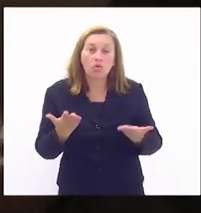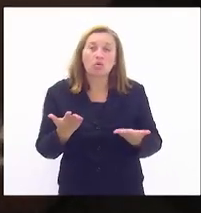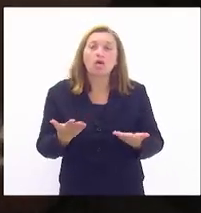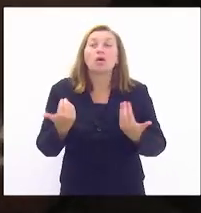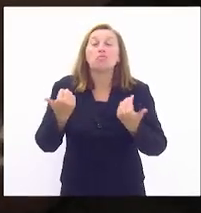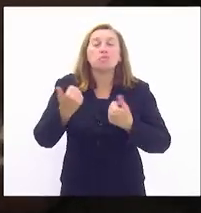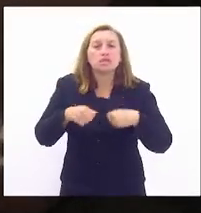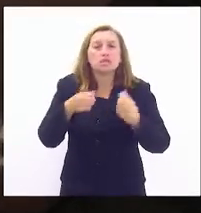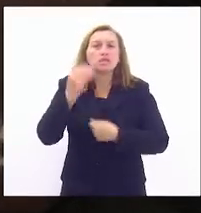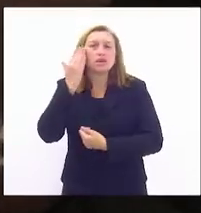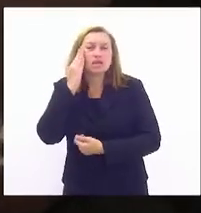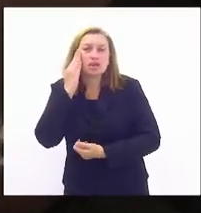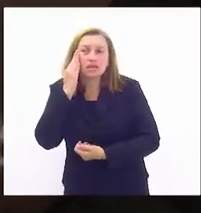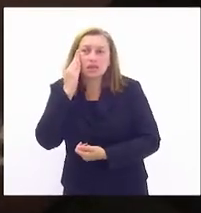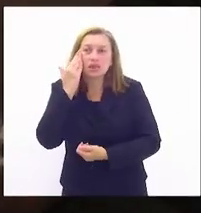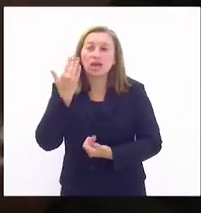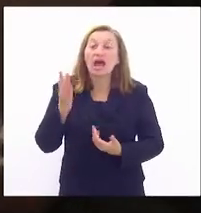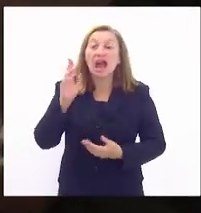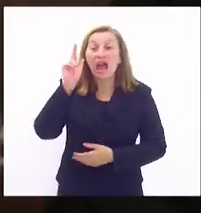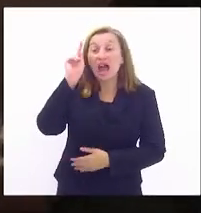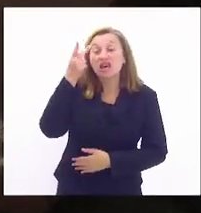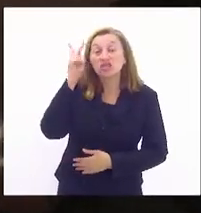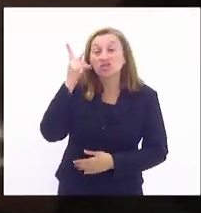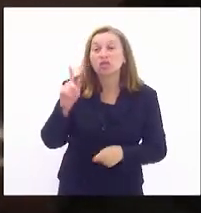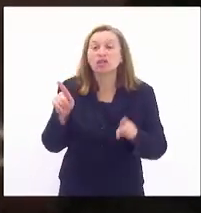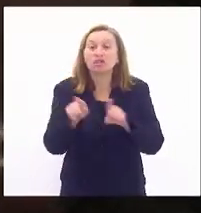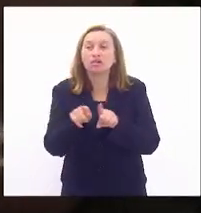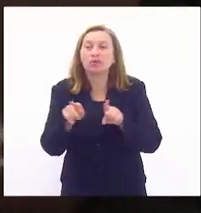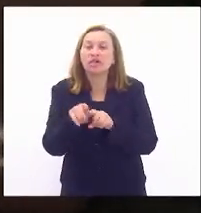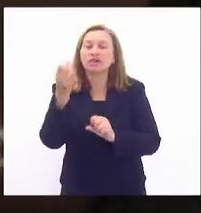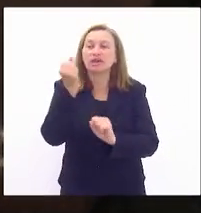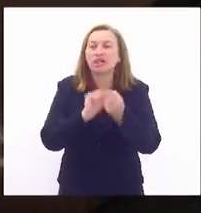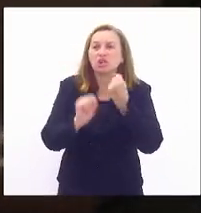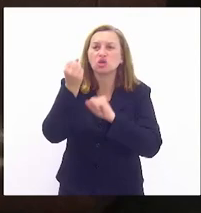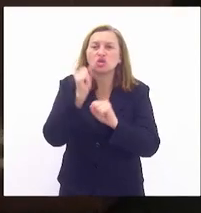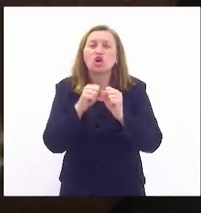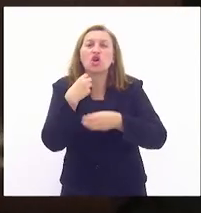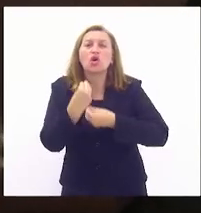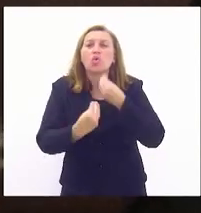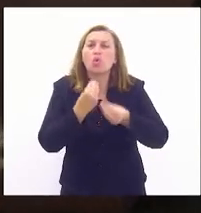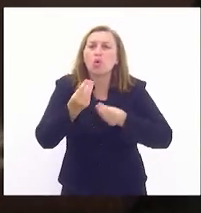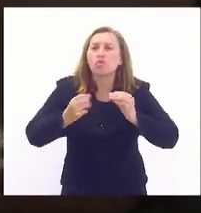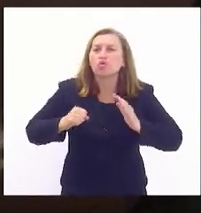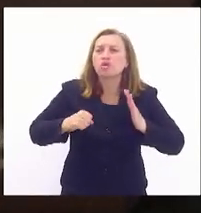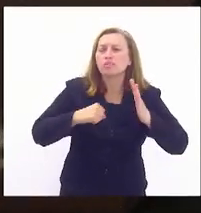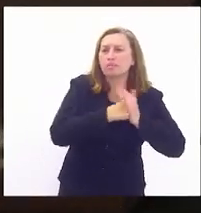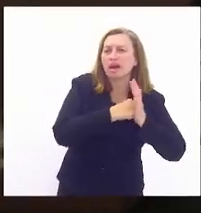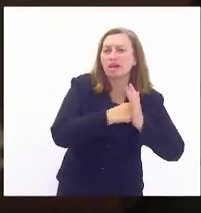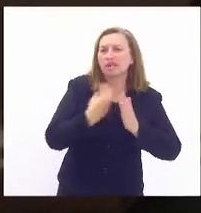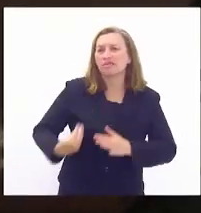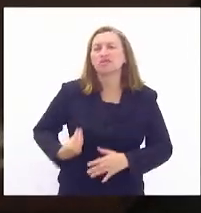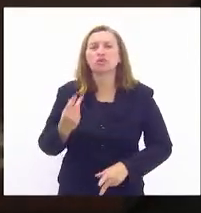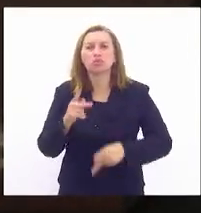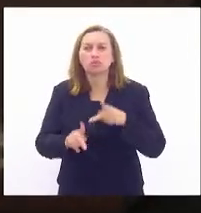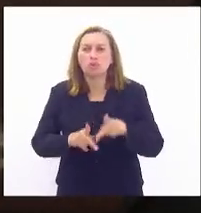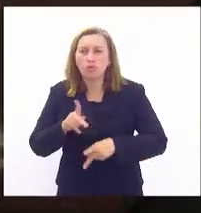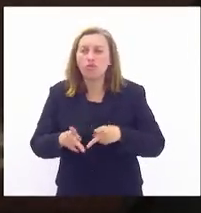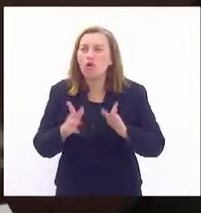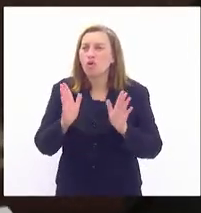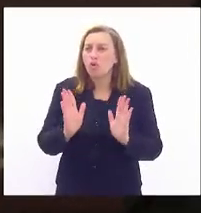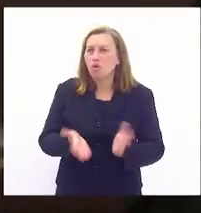precisa entender a história também da indústria e como que isso impacta na vida da população.